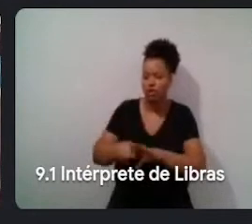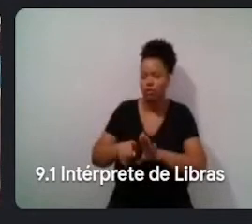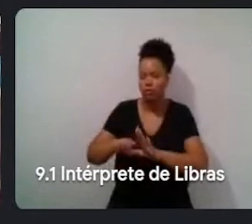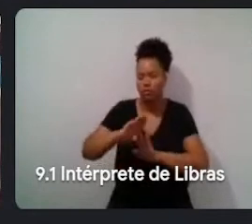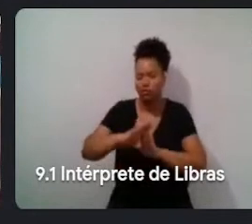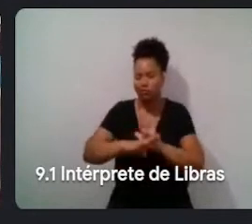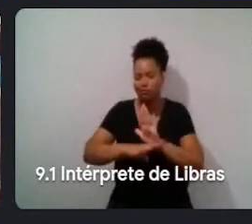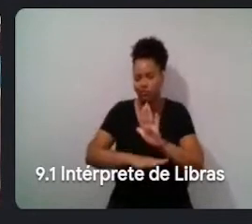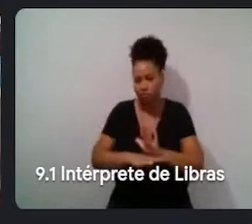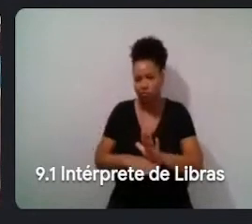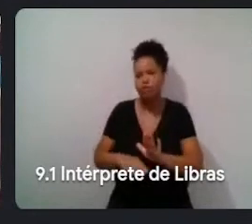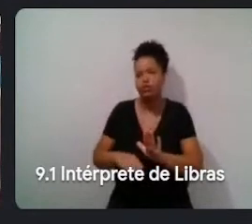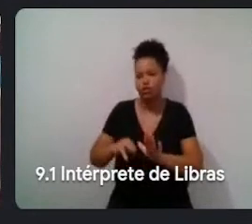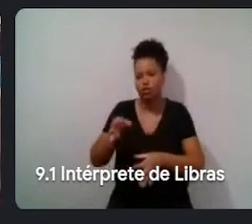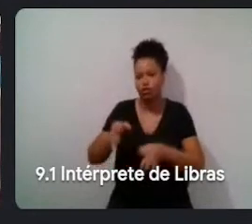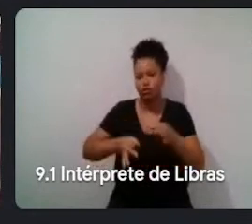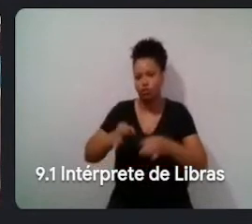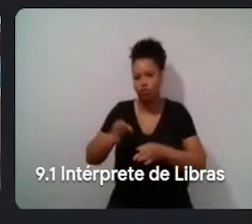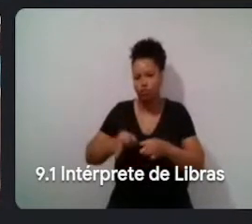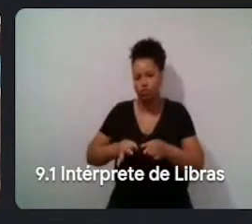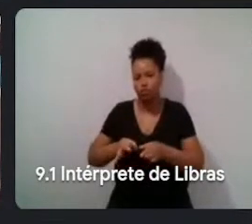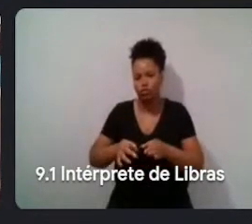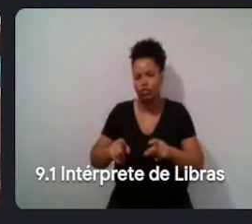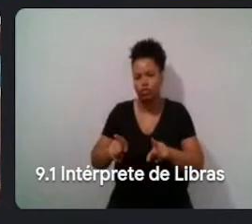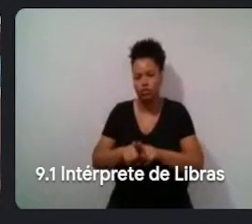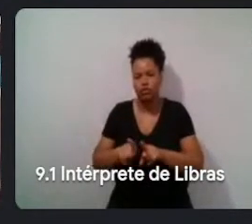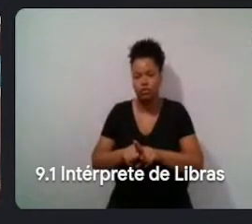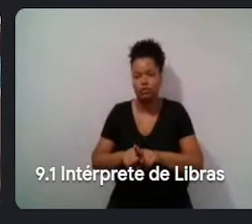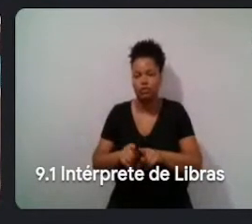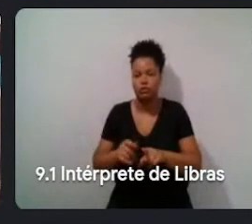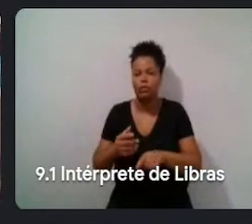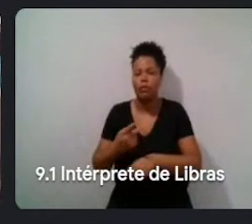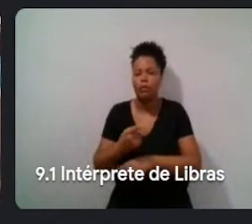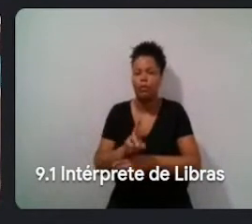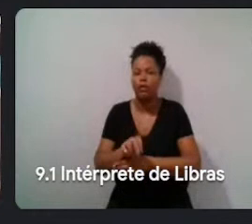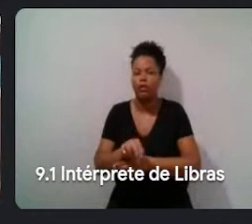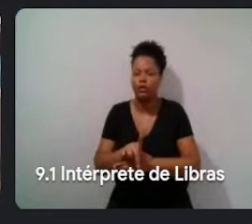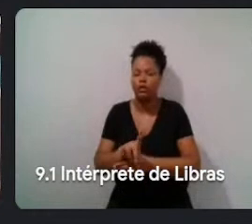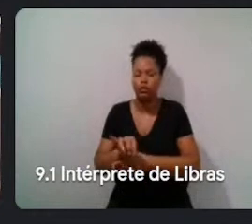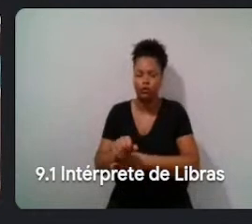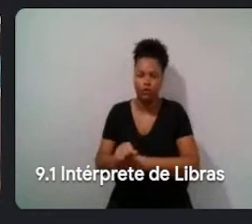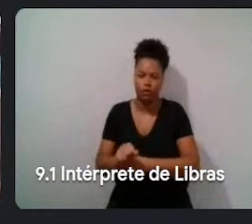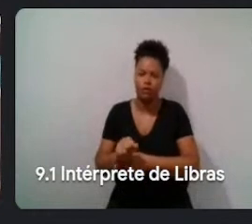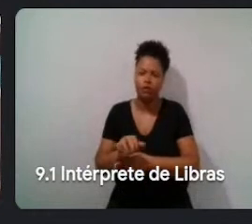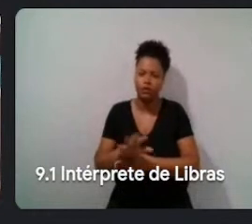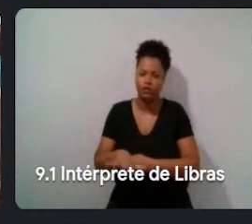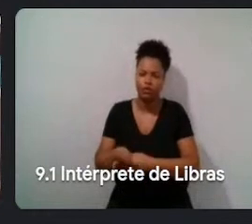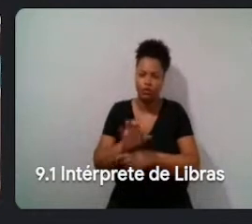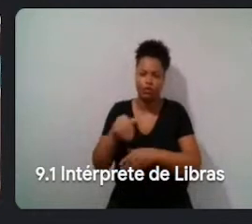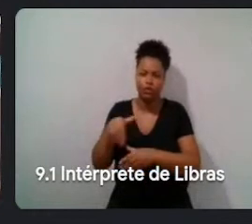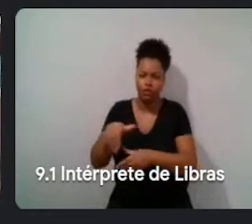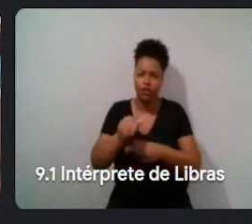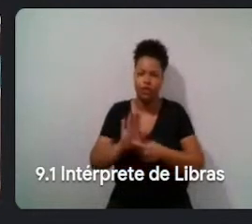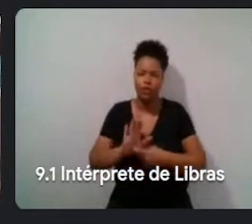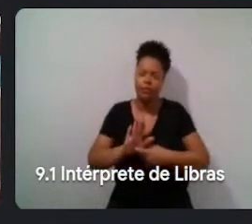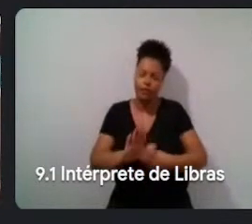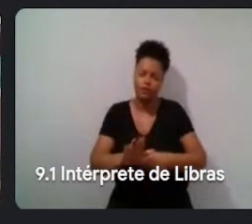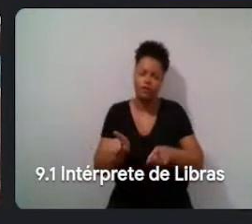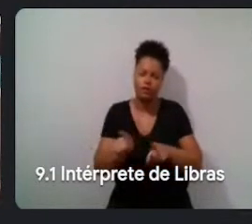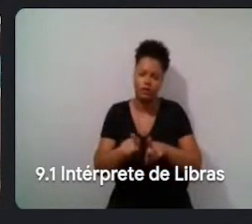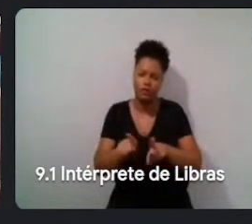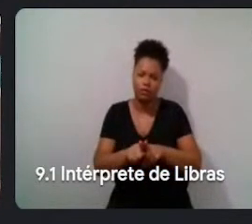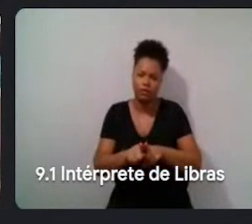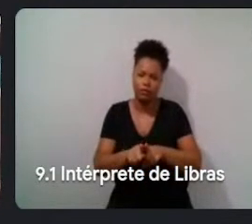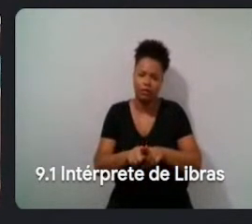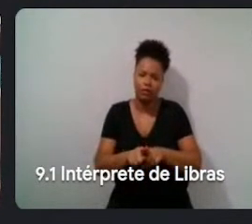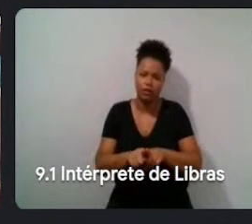também. E a douta Procuradoria Regional Eleitoral manifestou também pela designação do juiz de